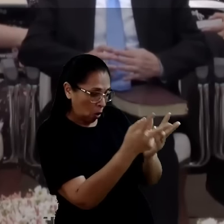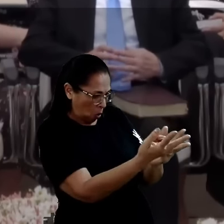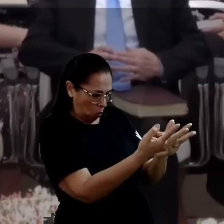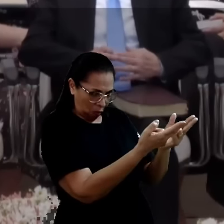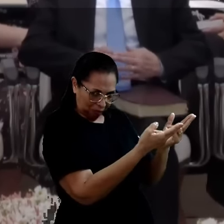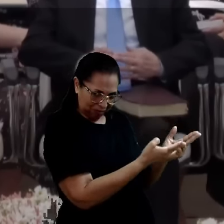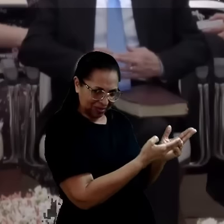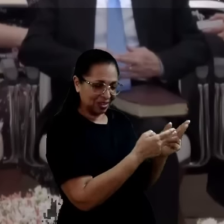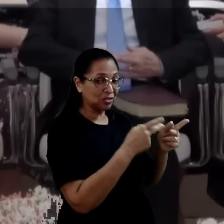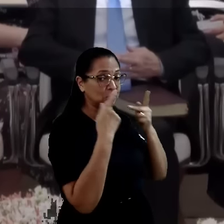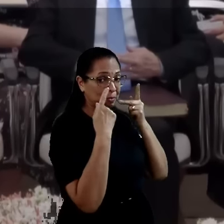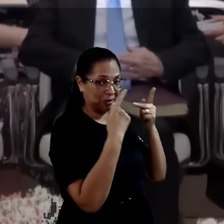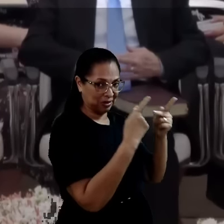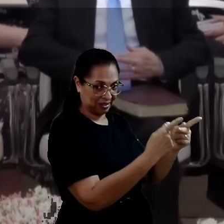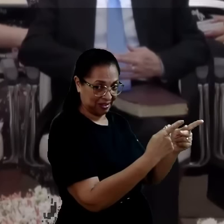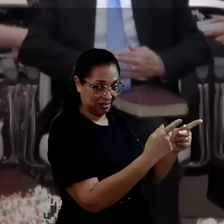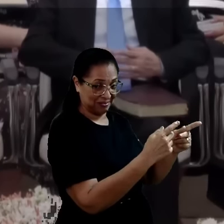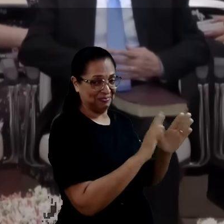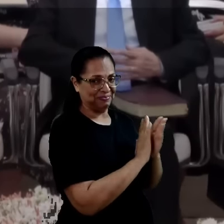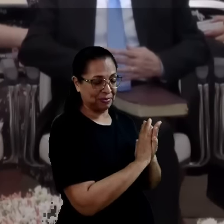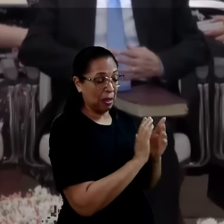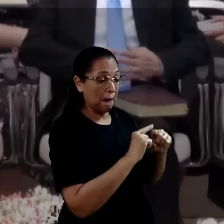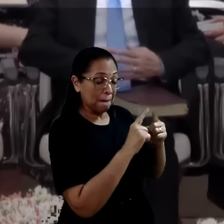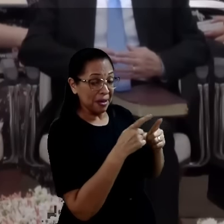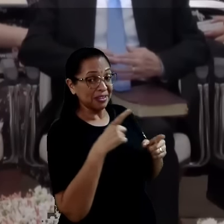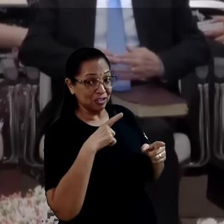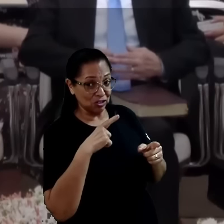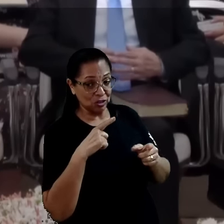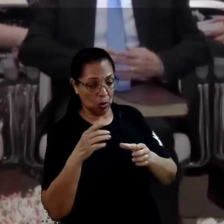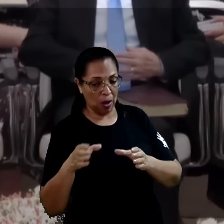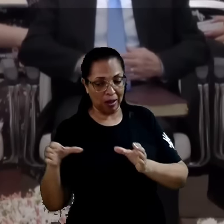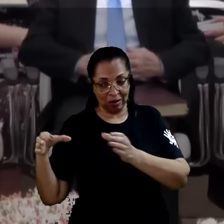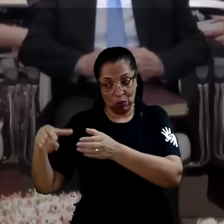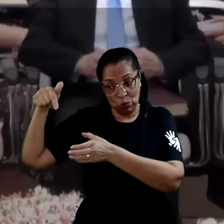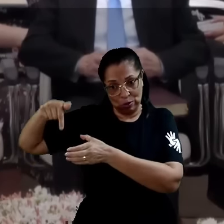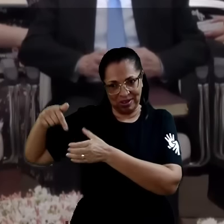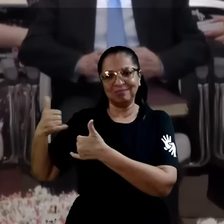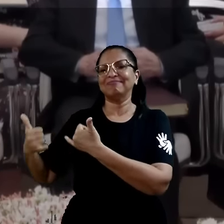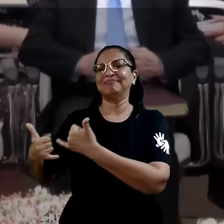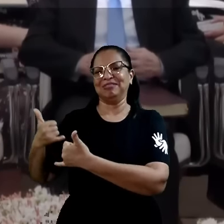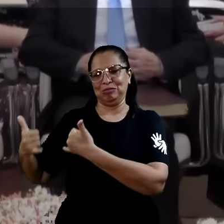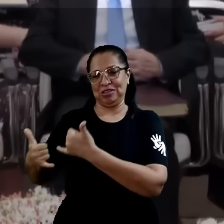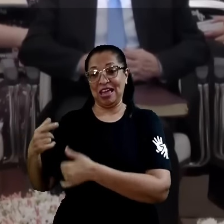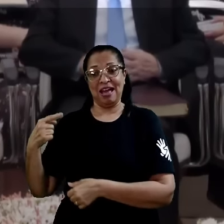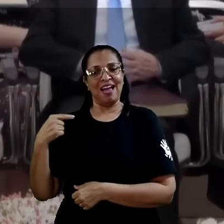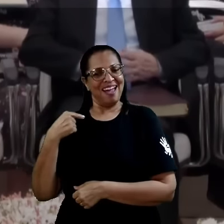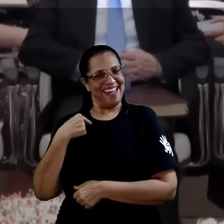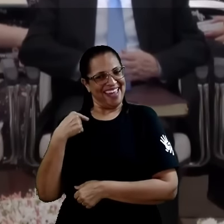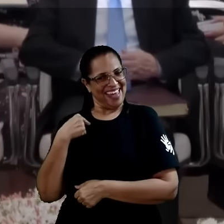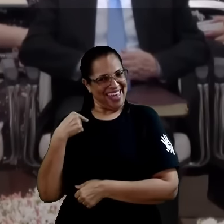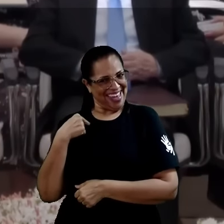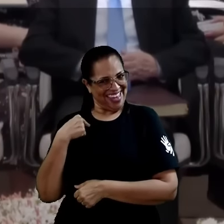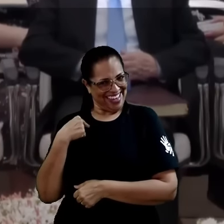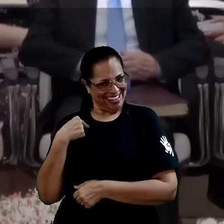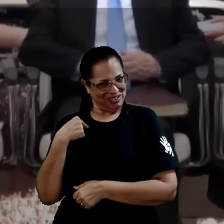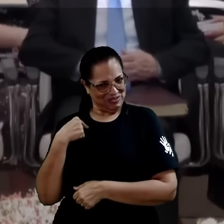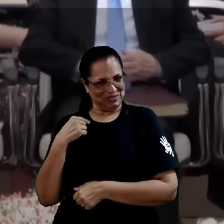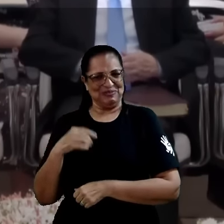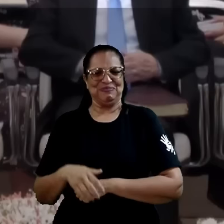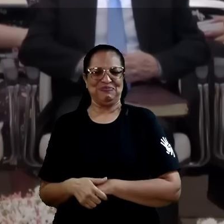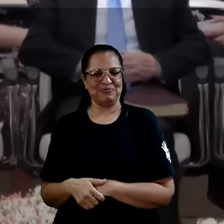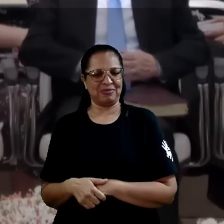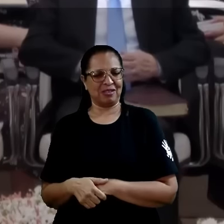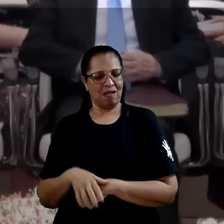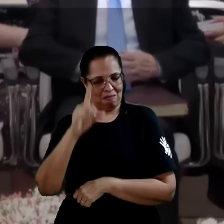gente brincava e eu era Comandante dos cargos e do